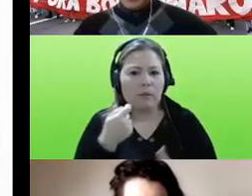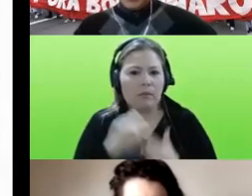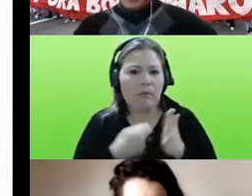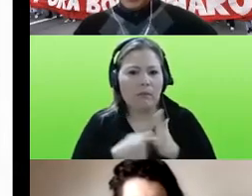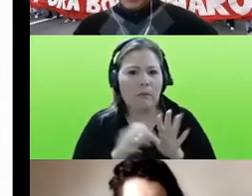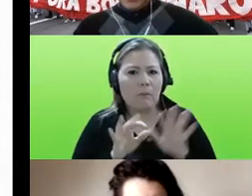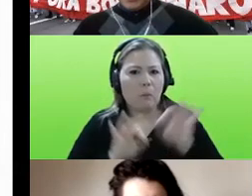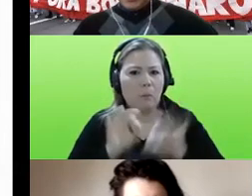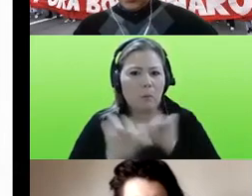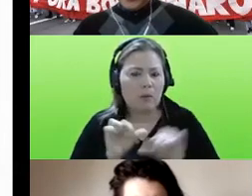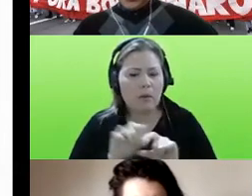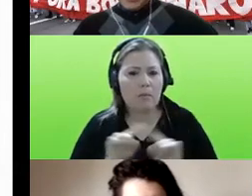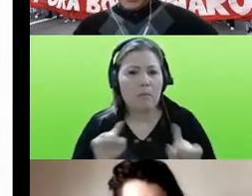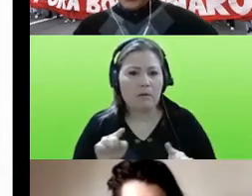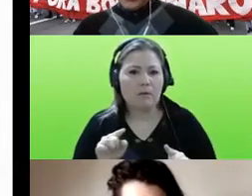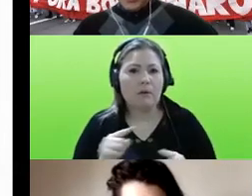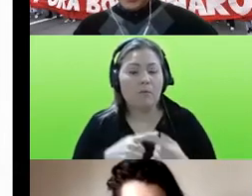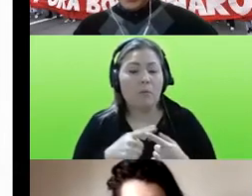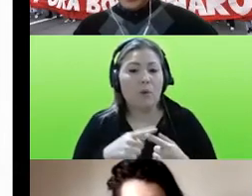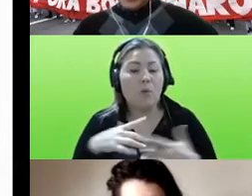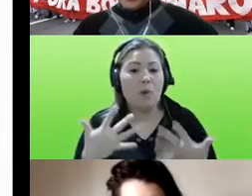modificar. É que quando está